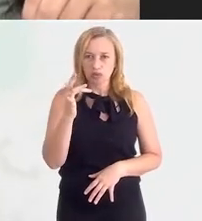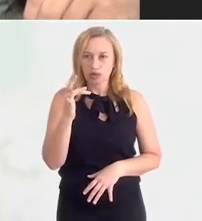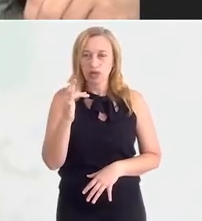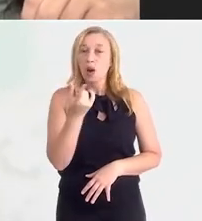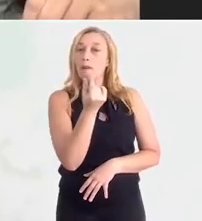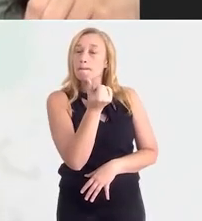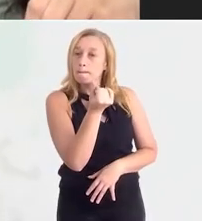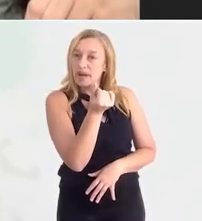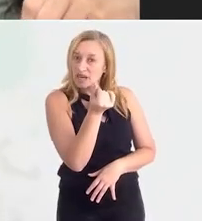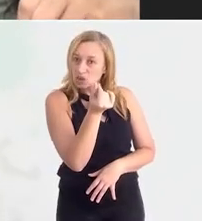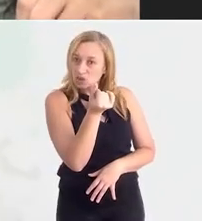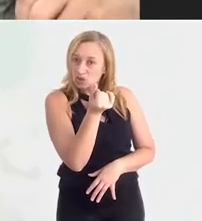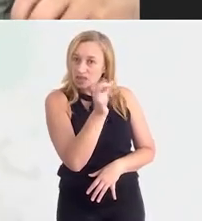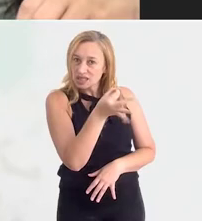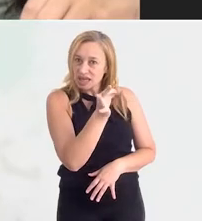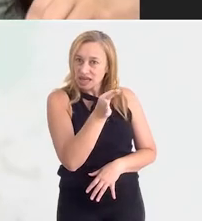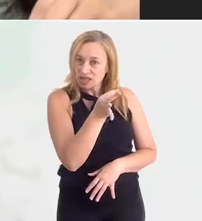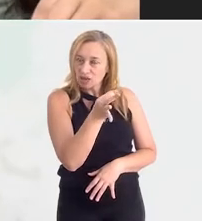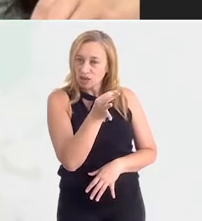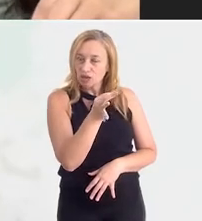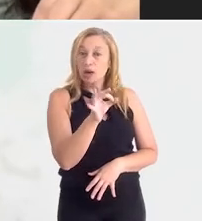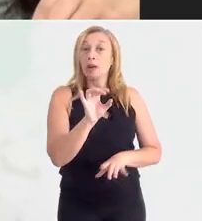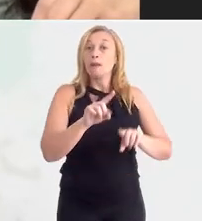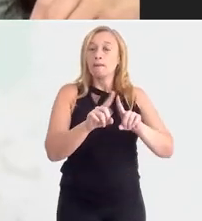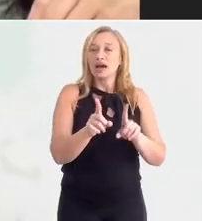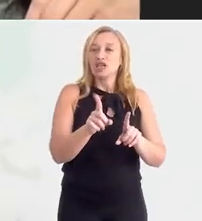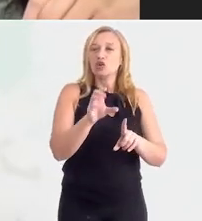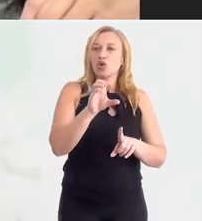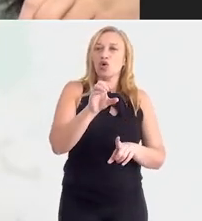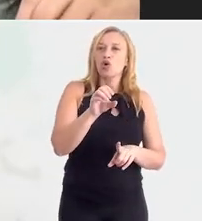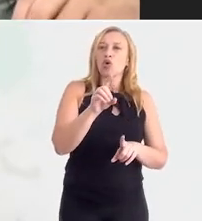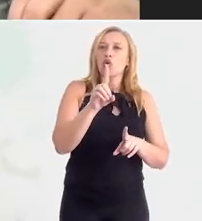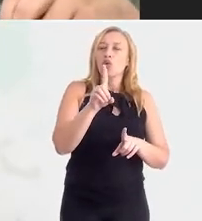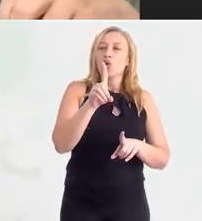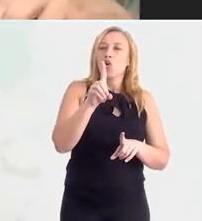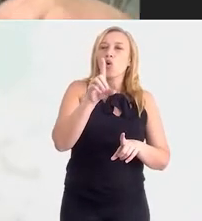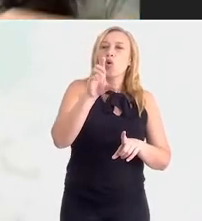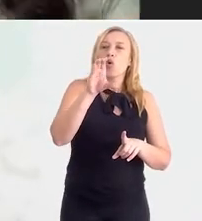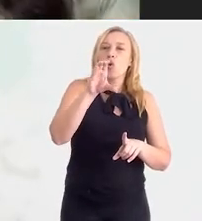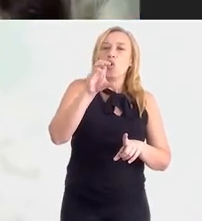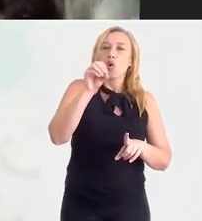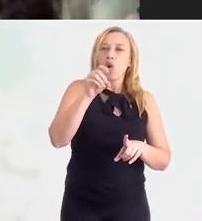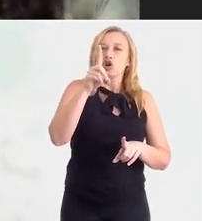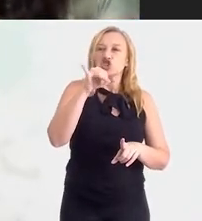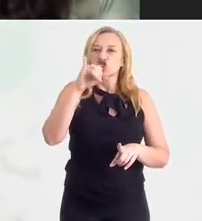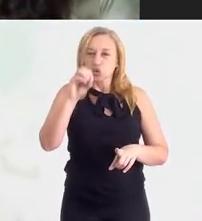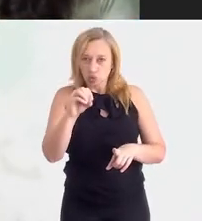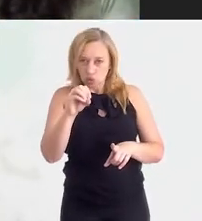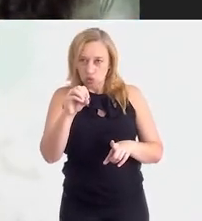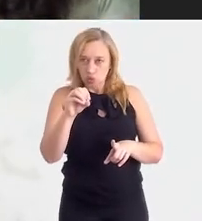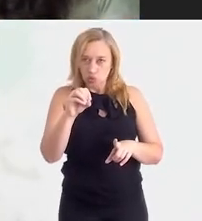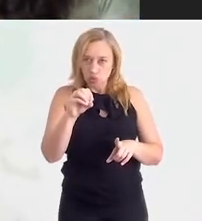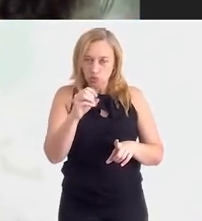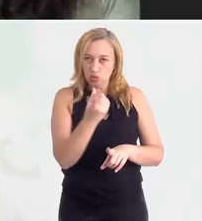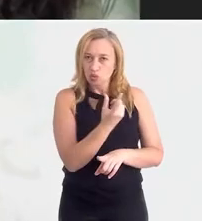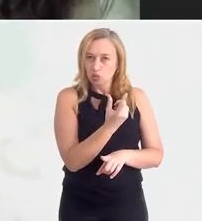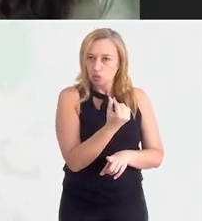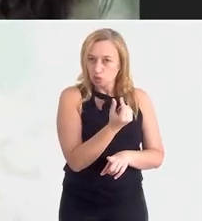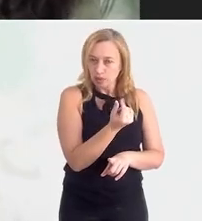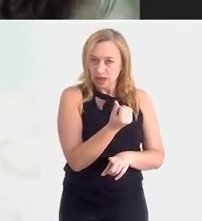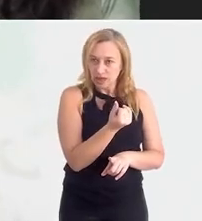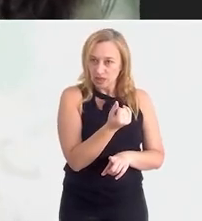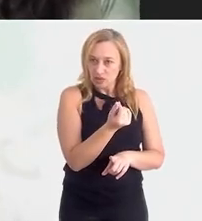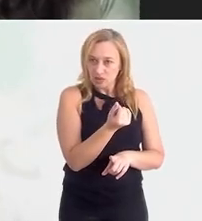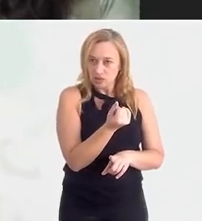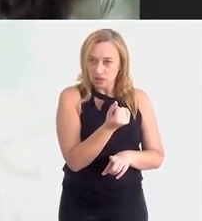E o preço, o código do preço, era a imagem de um animal na lombada do livro. Ah, o código. É. Tá, Então, o entendi. macaco correspondia,